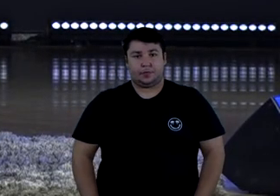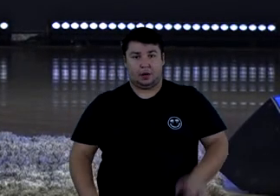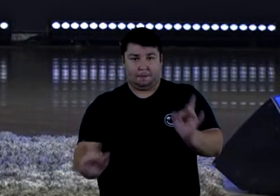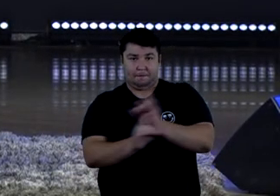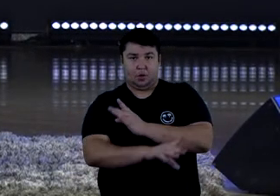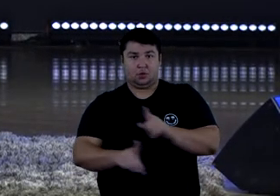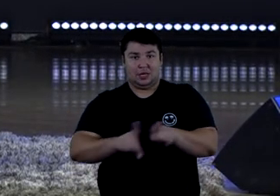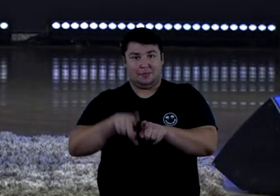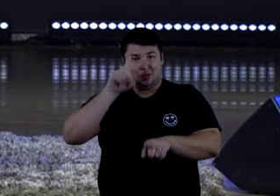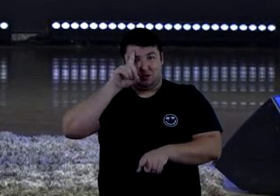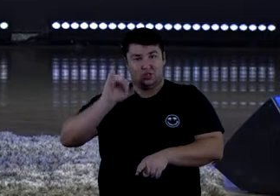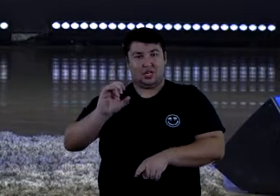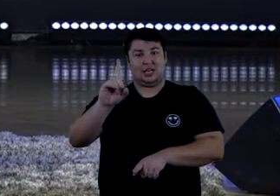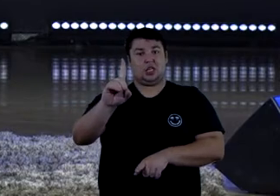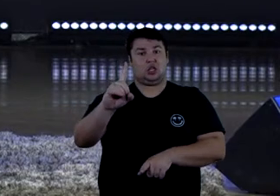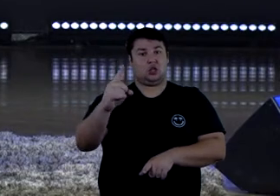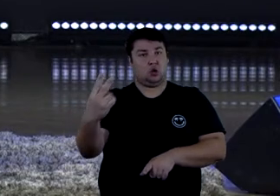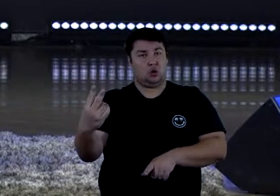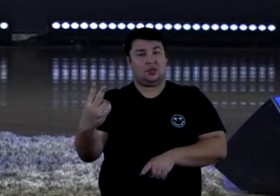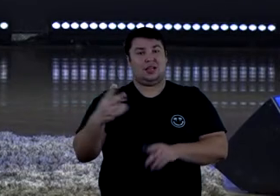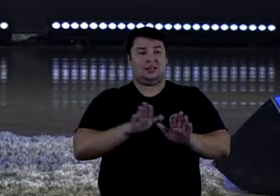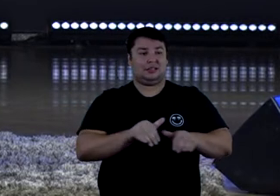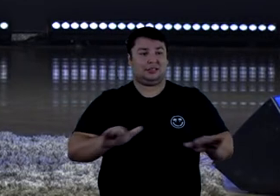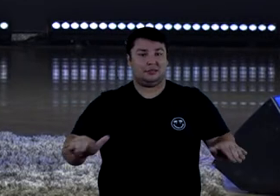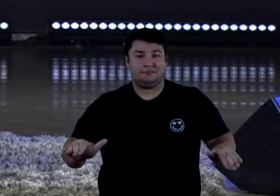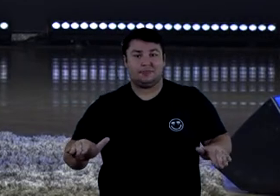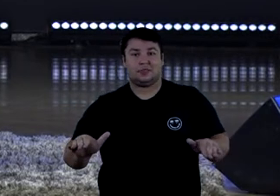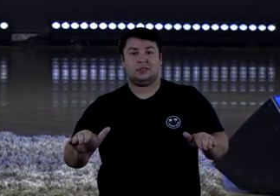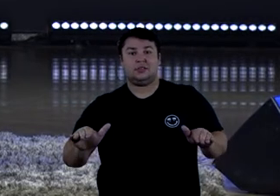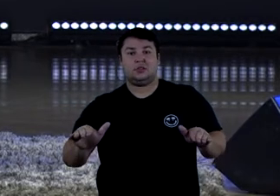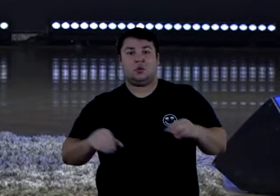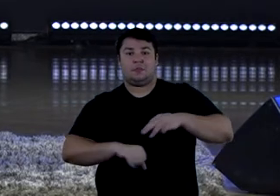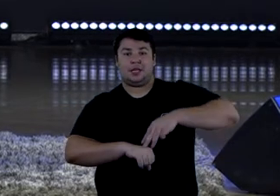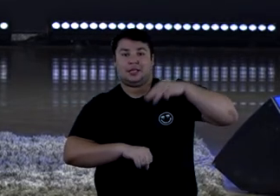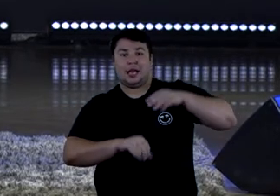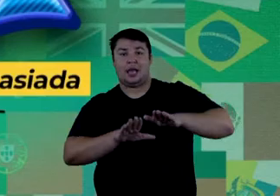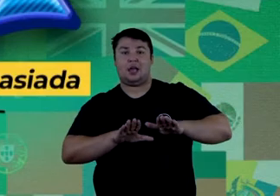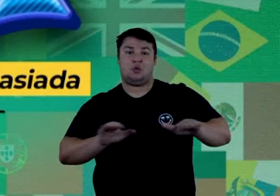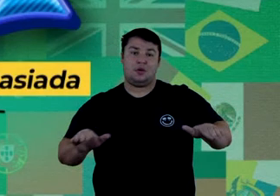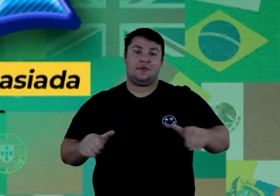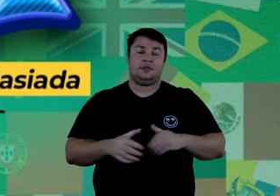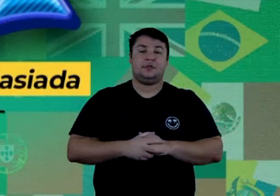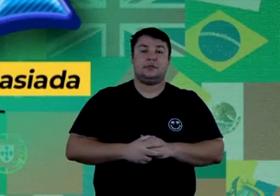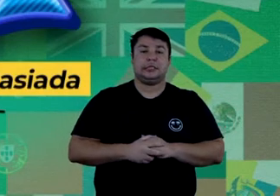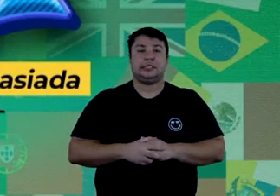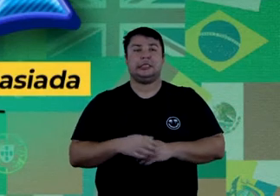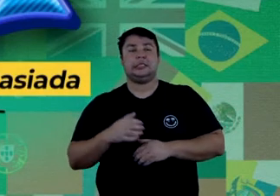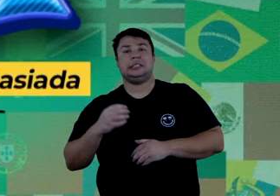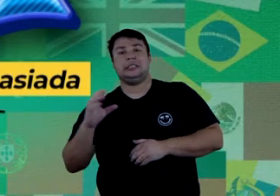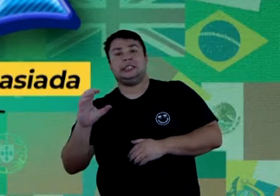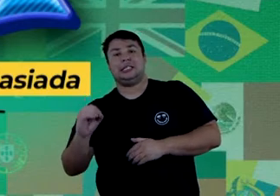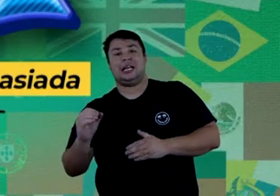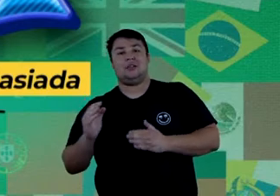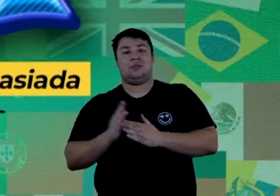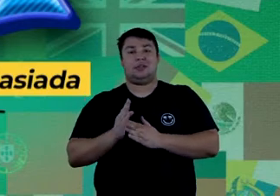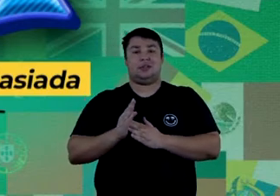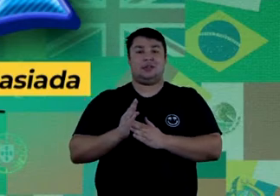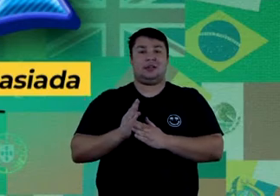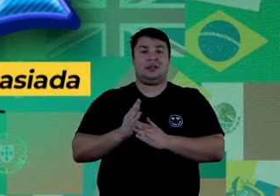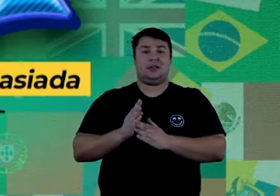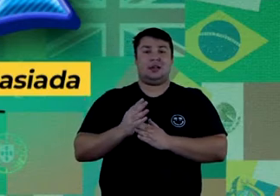no dia 12 de março, as crianças que vão estar no Ministério Infantil, de 0 a 12 anos, devem